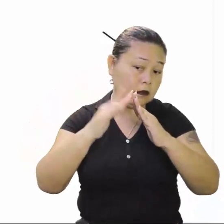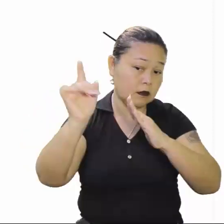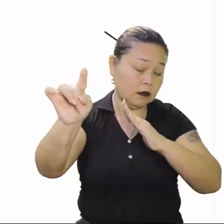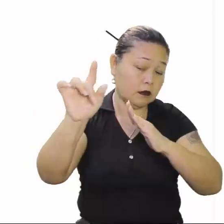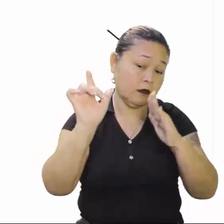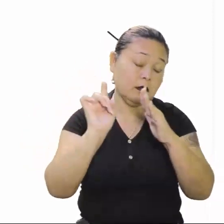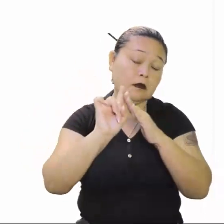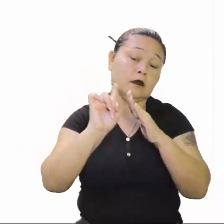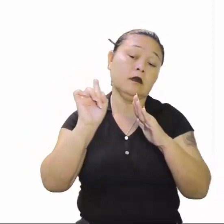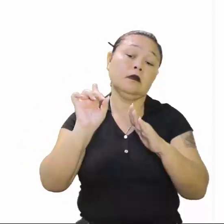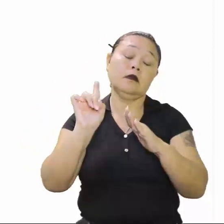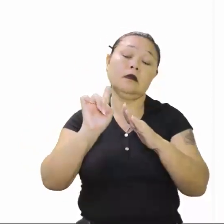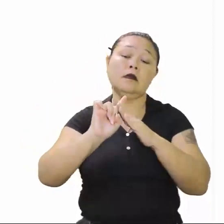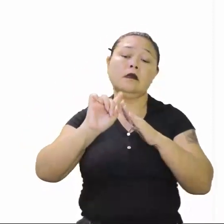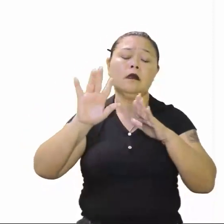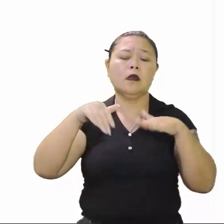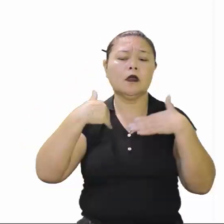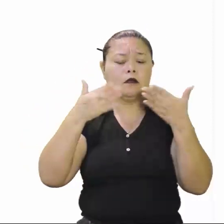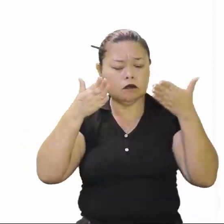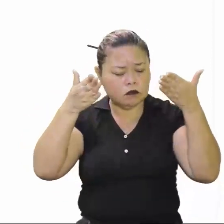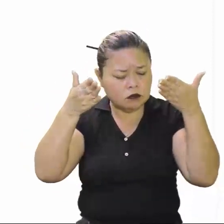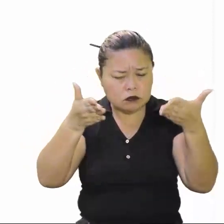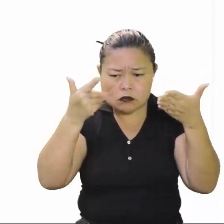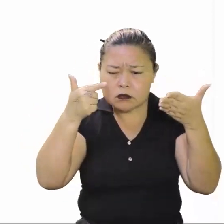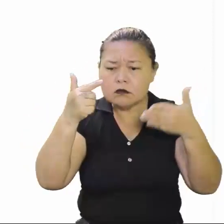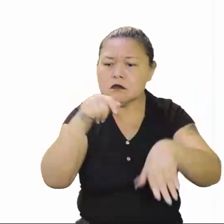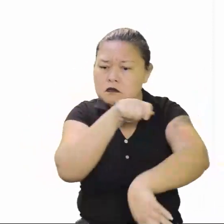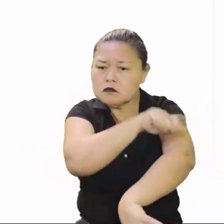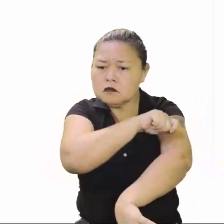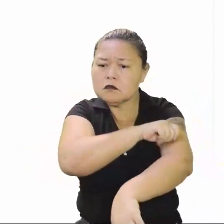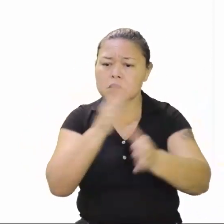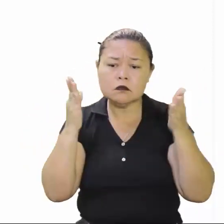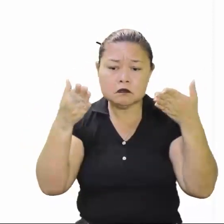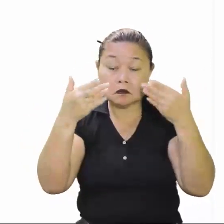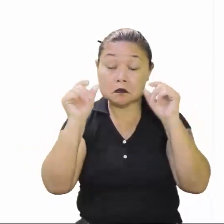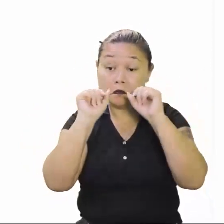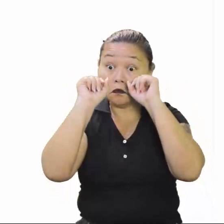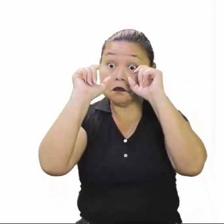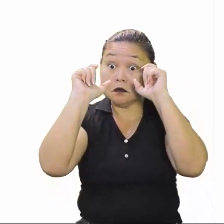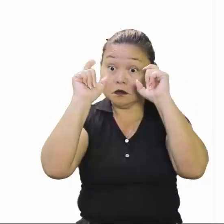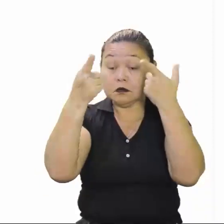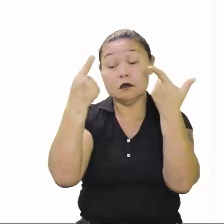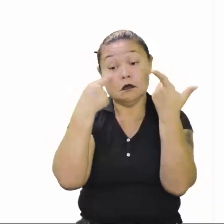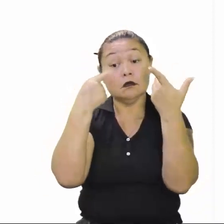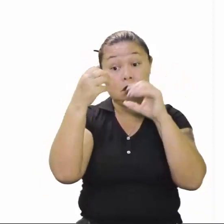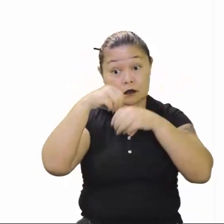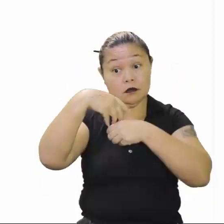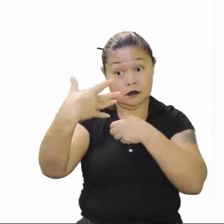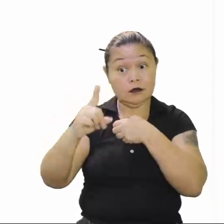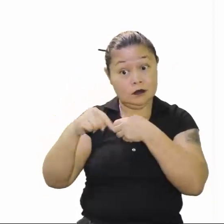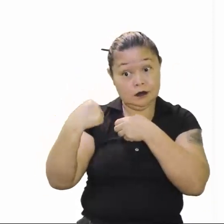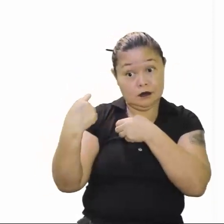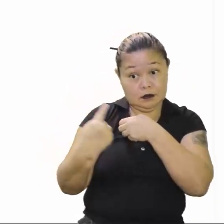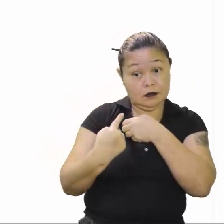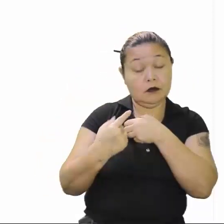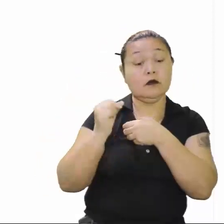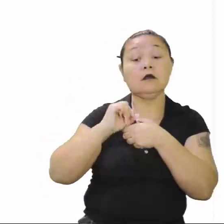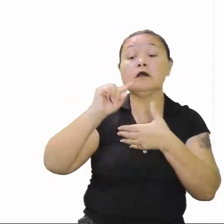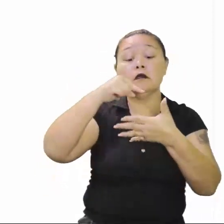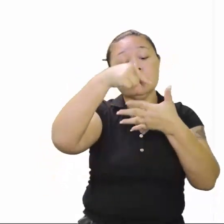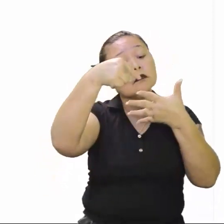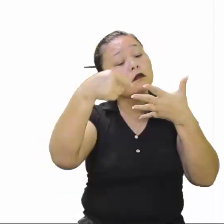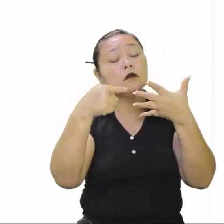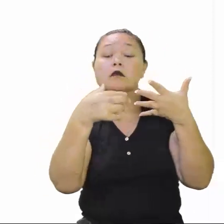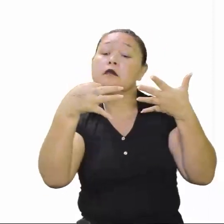aluno, extremamente dedicado e com atenção nos nossos conteúdos. Qual a